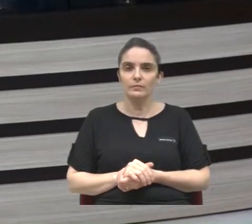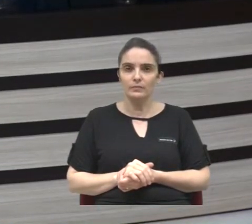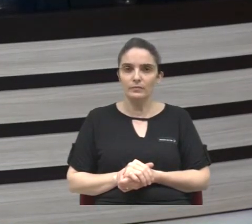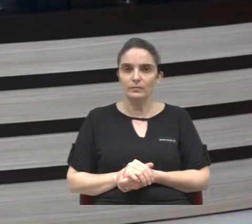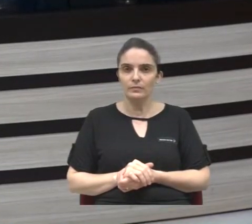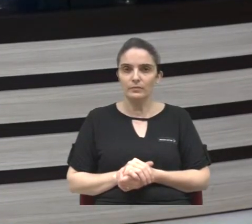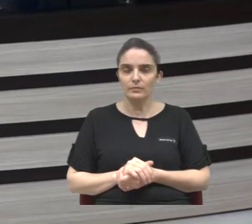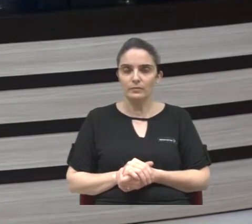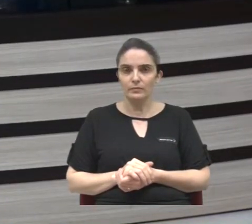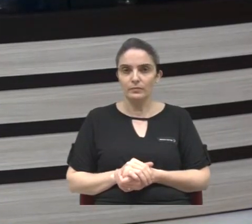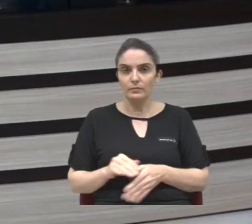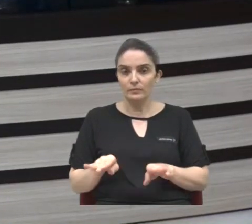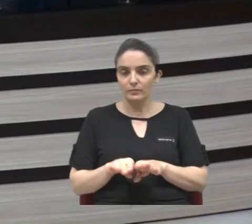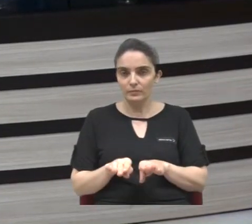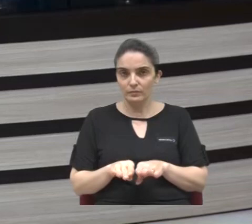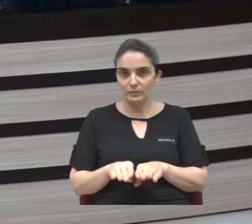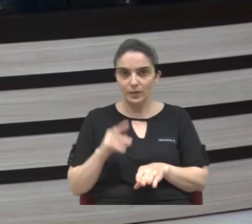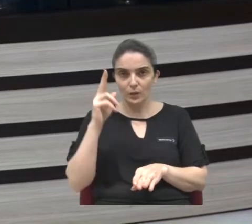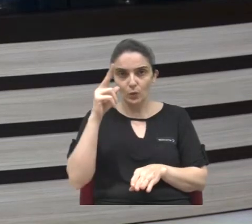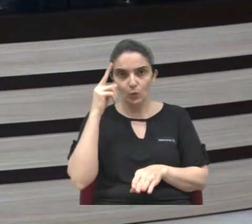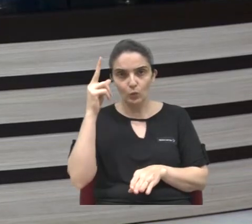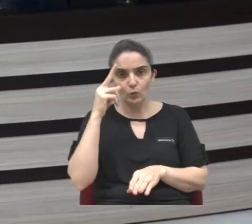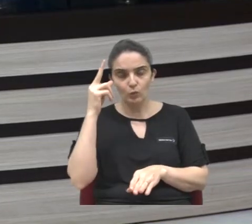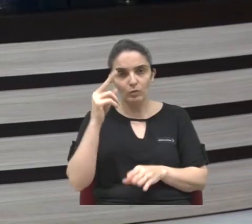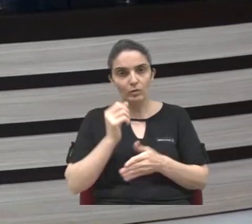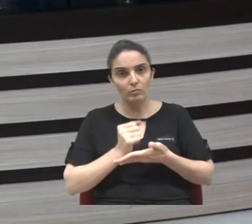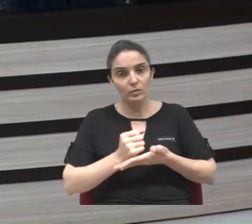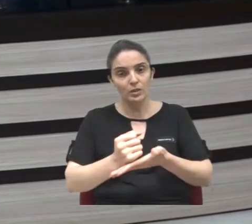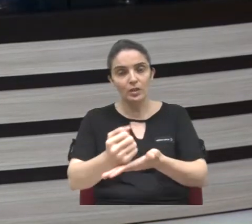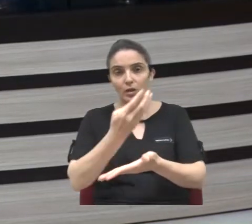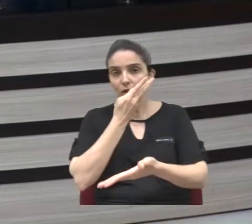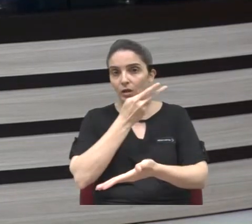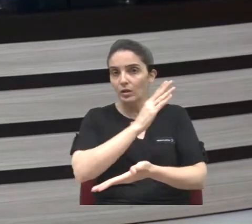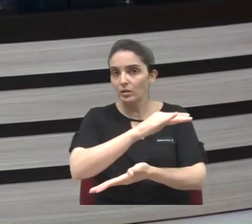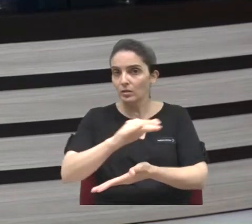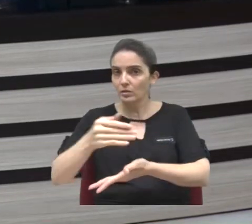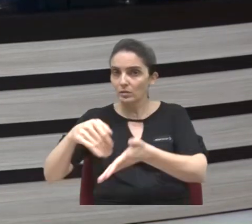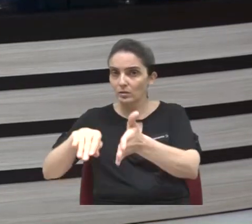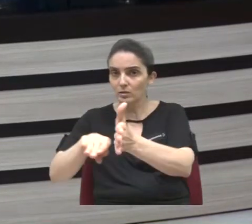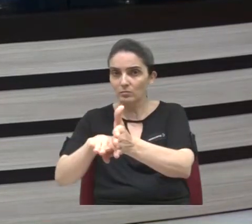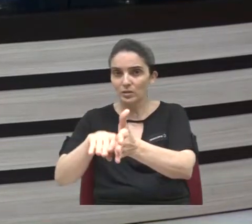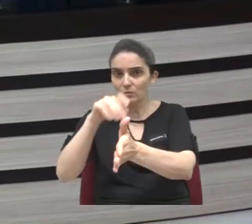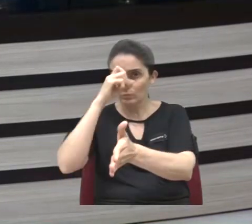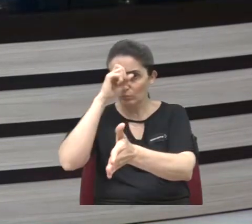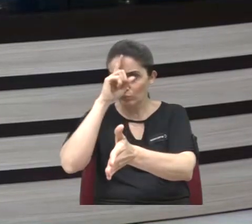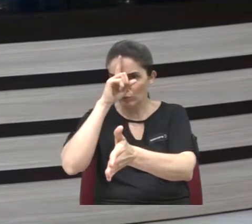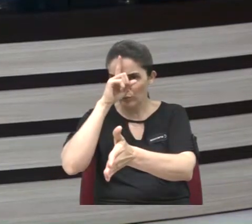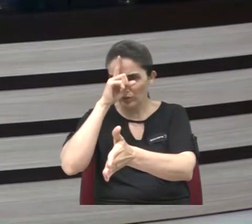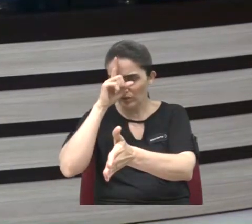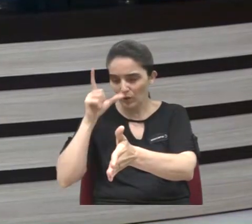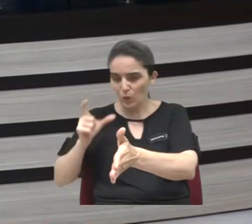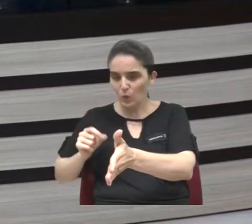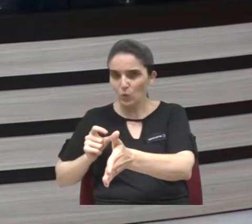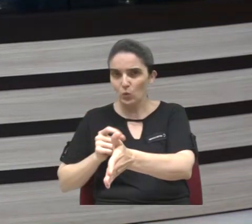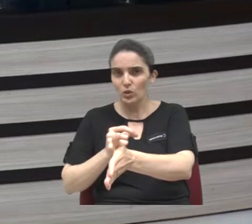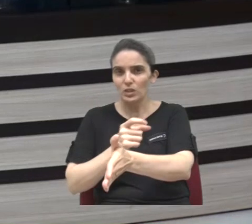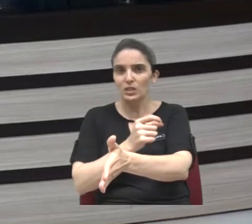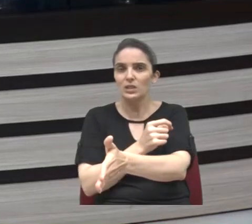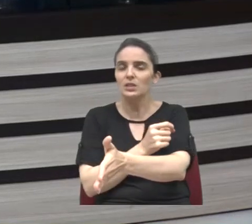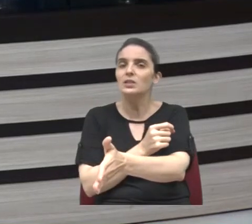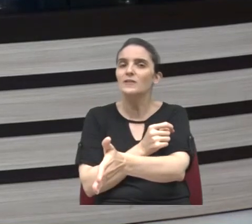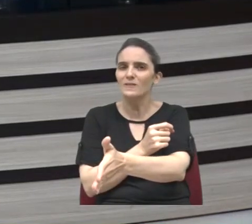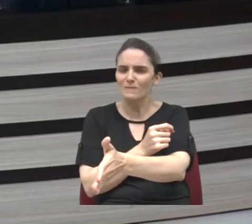para que pudéssemos levar as nossas crianças até o Hospital Boldrini, foi entregue também. E